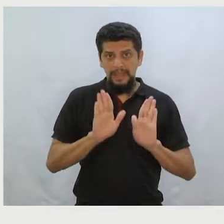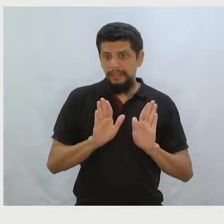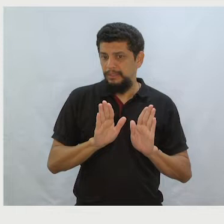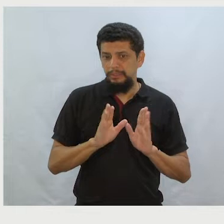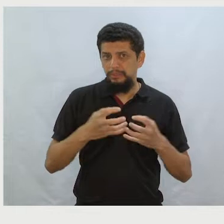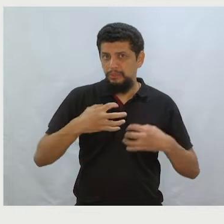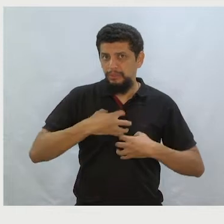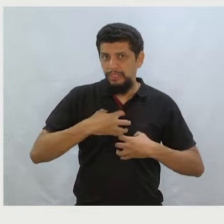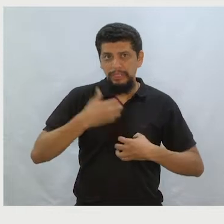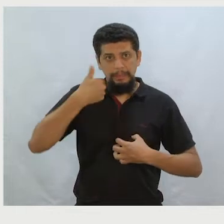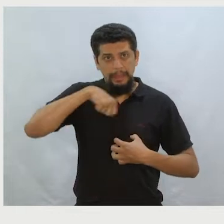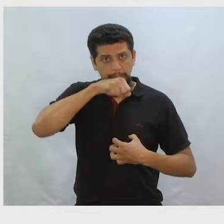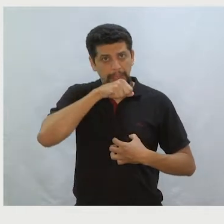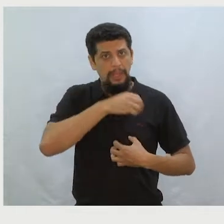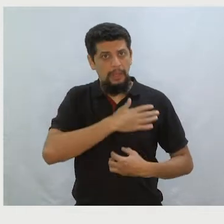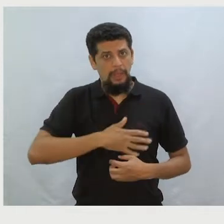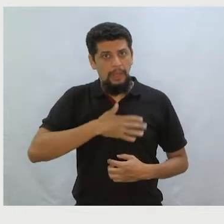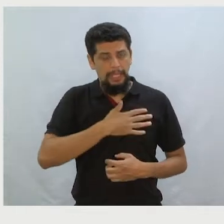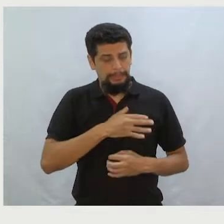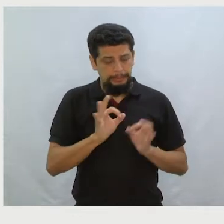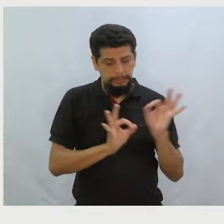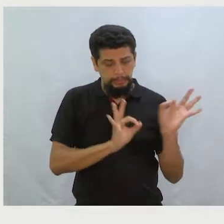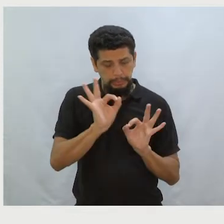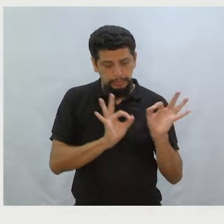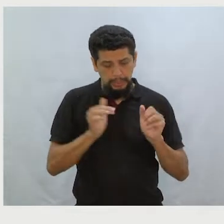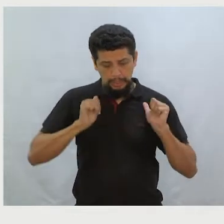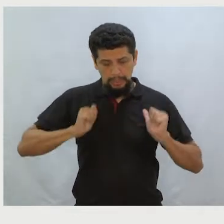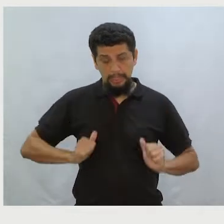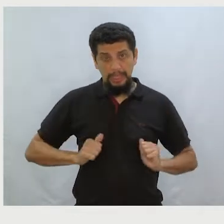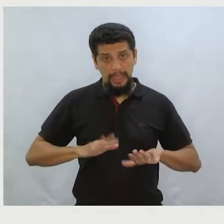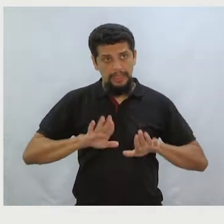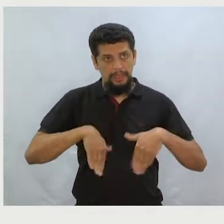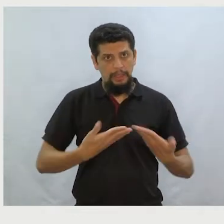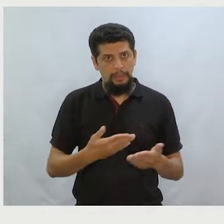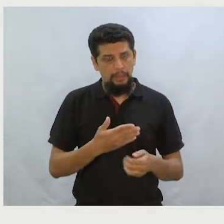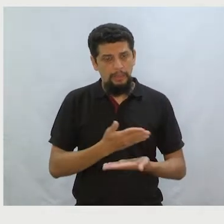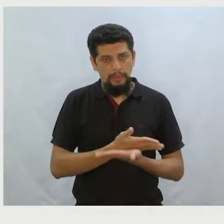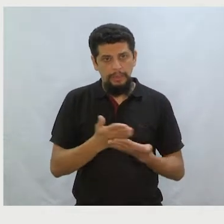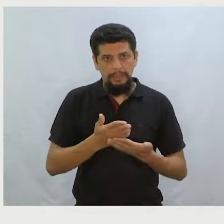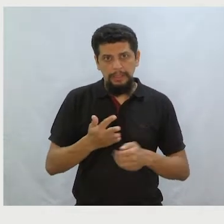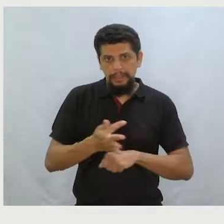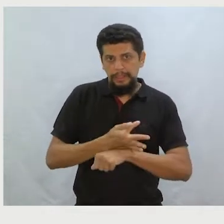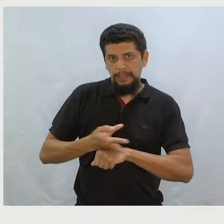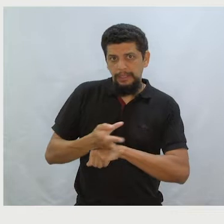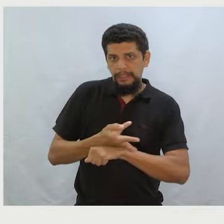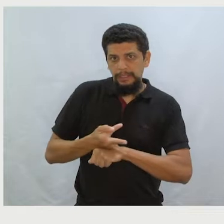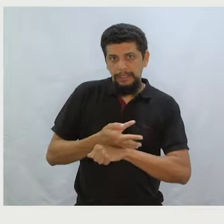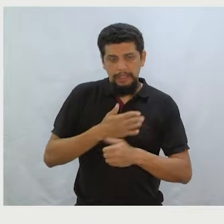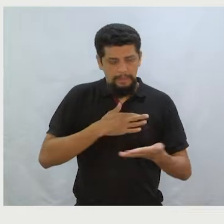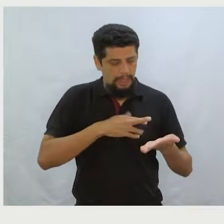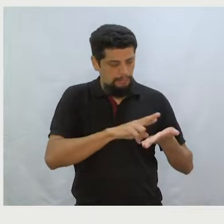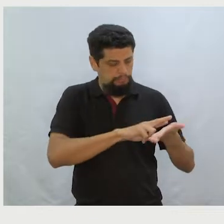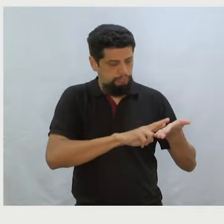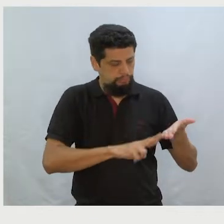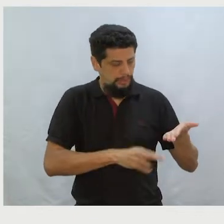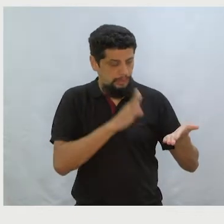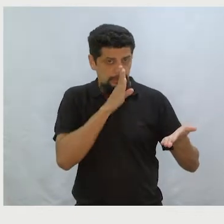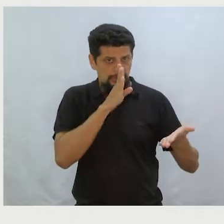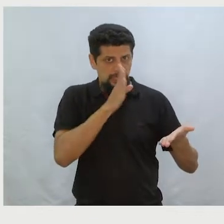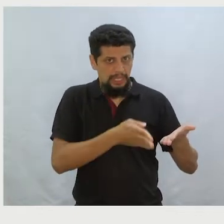menos não do jeito que a minha mãe gosta que eu arrume Então decidi começar as férias da minha redação